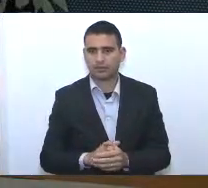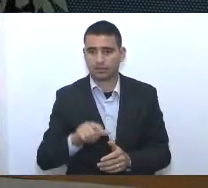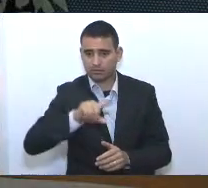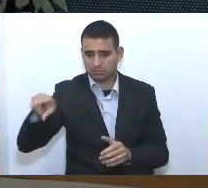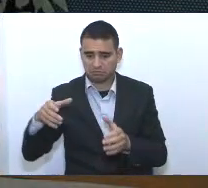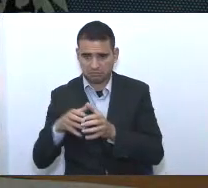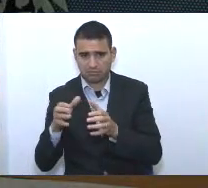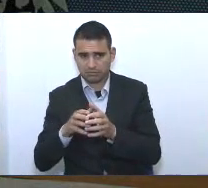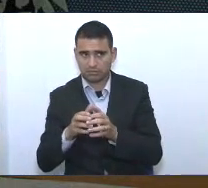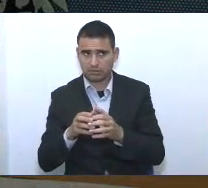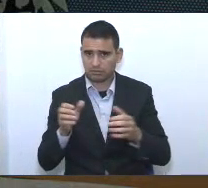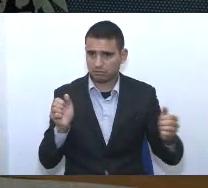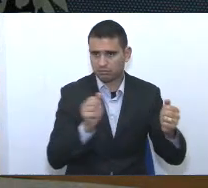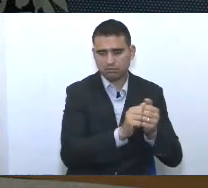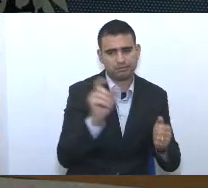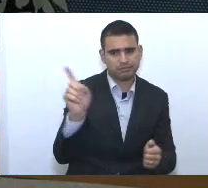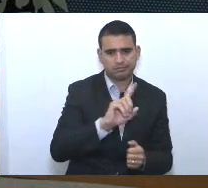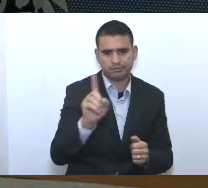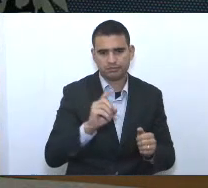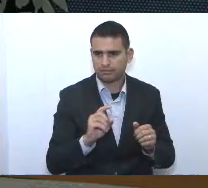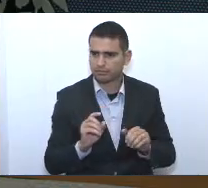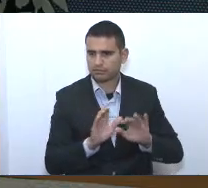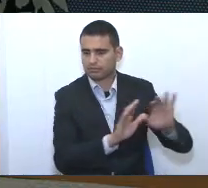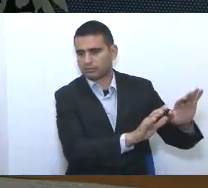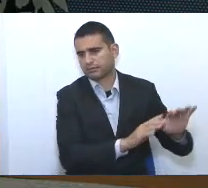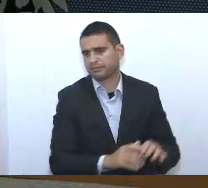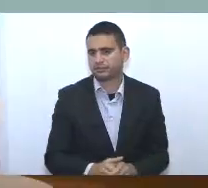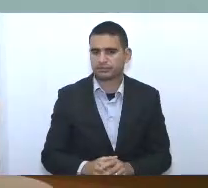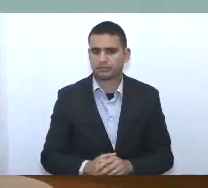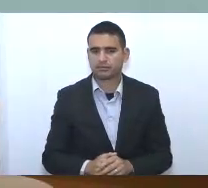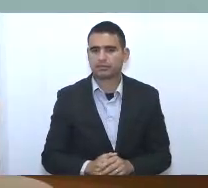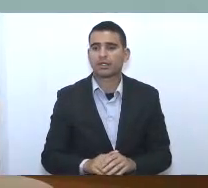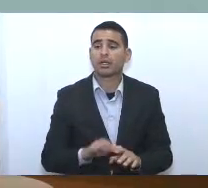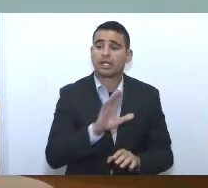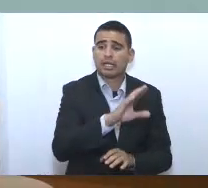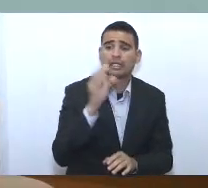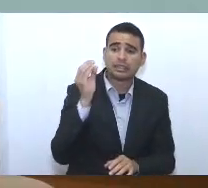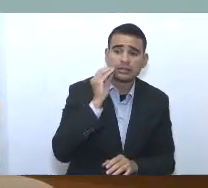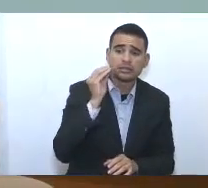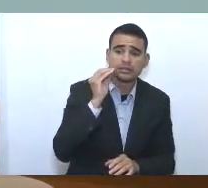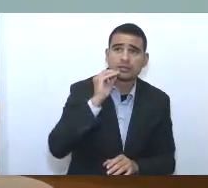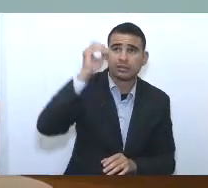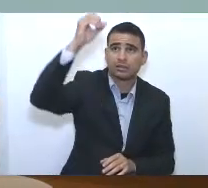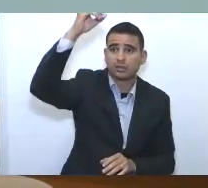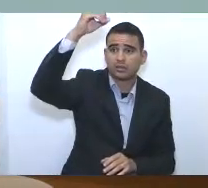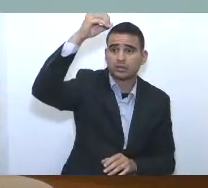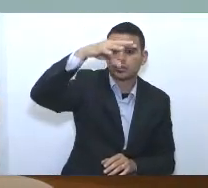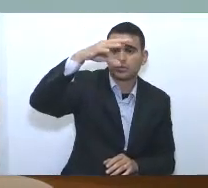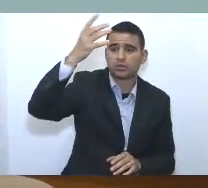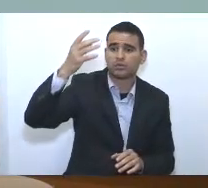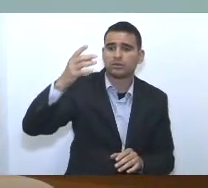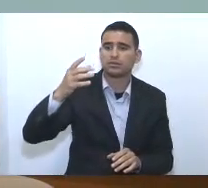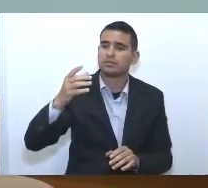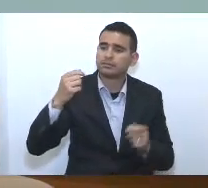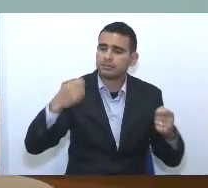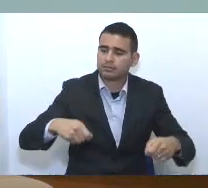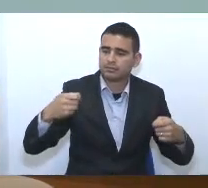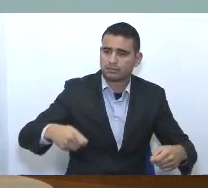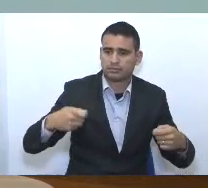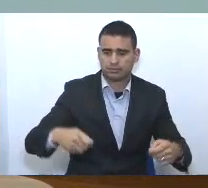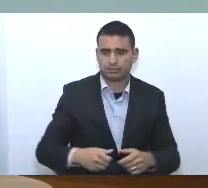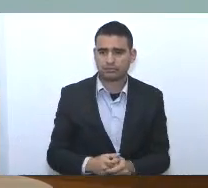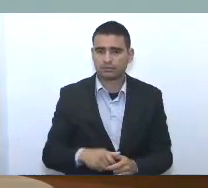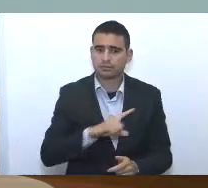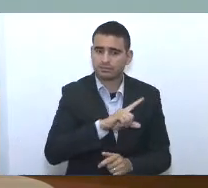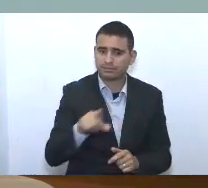que não há interesse na ação. Mas a gente tem tentado lá levar iluminação pública via Bandeirante para aquele local,